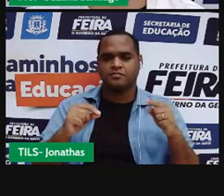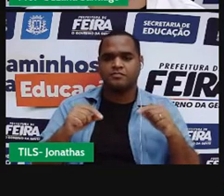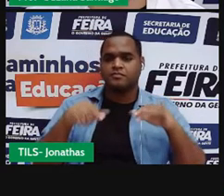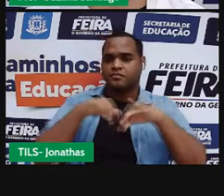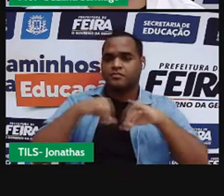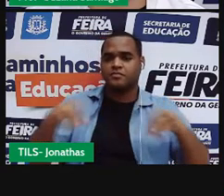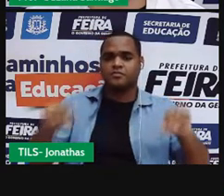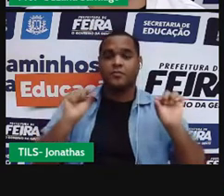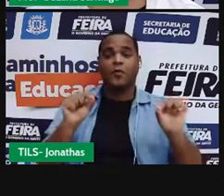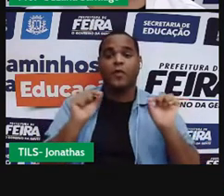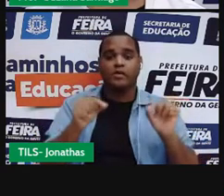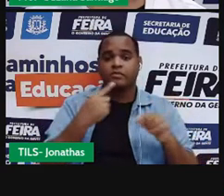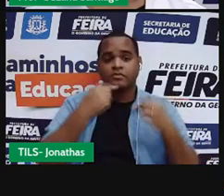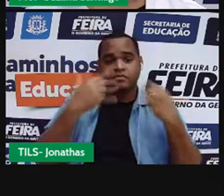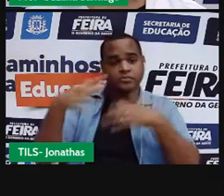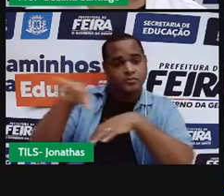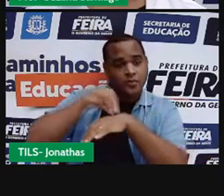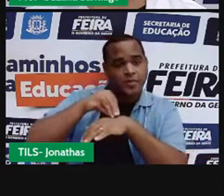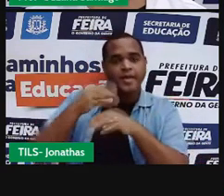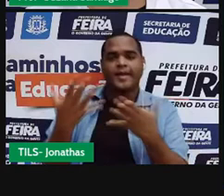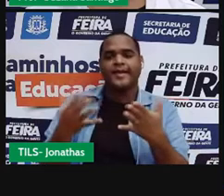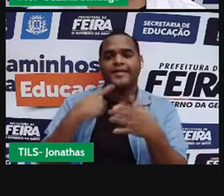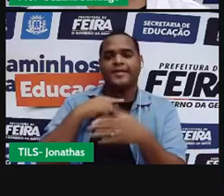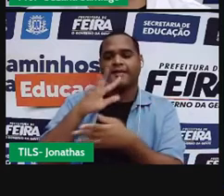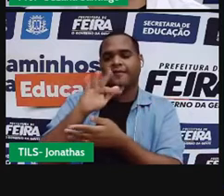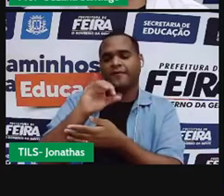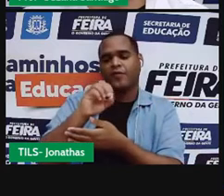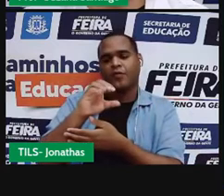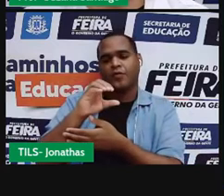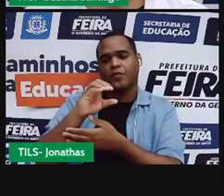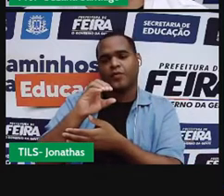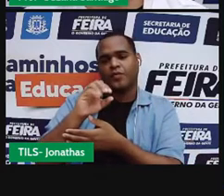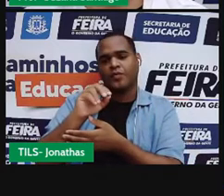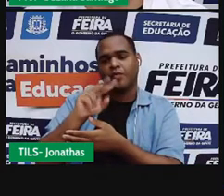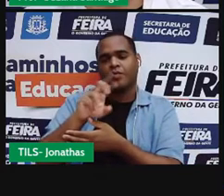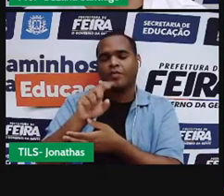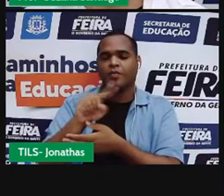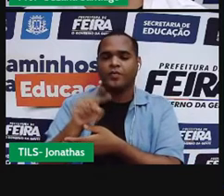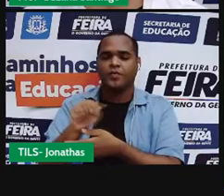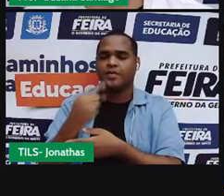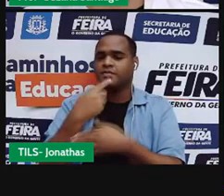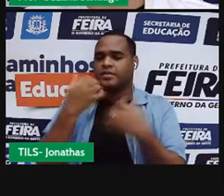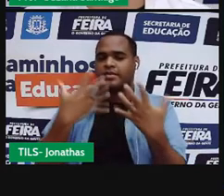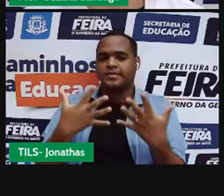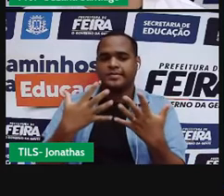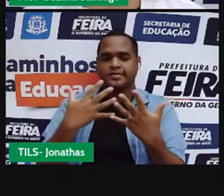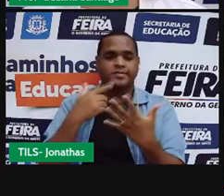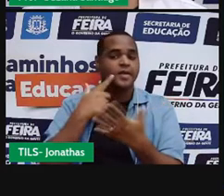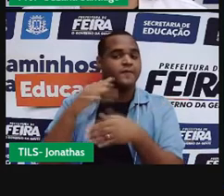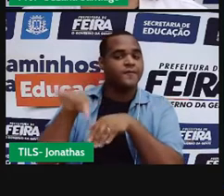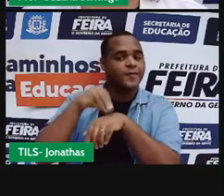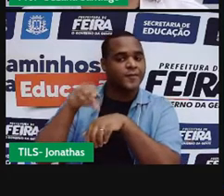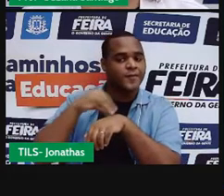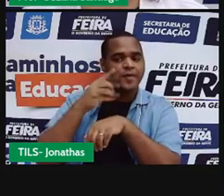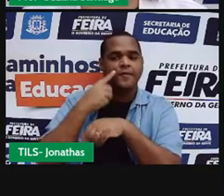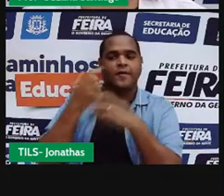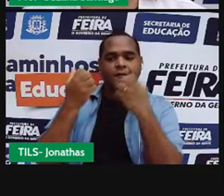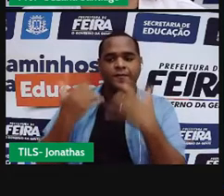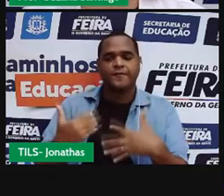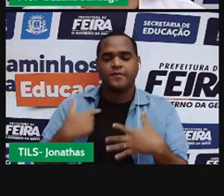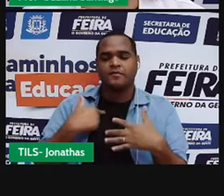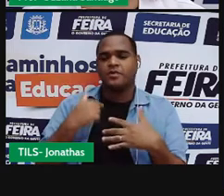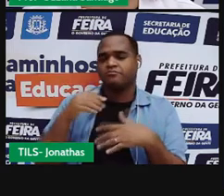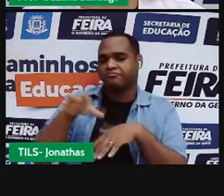gente pegou lá no site da Fiocruz, e eles fizeram um estudo e verificaram que boa